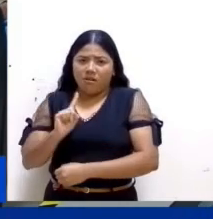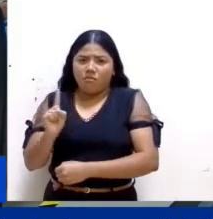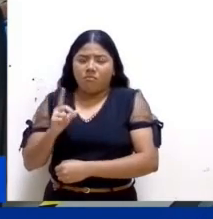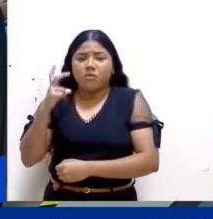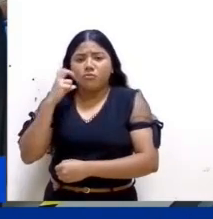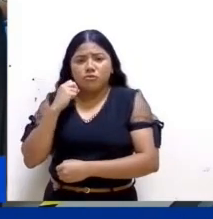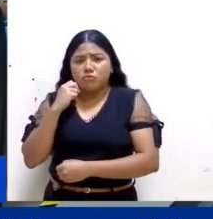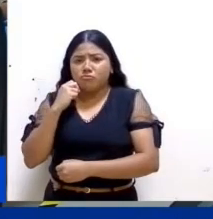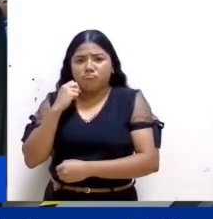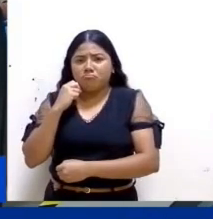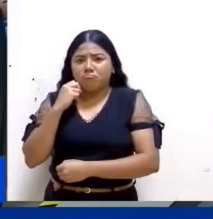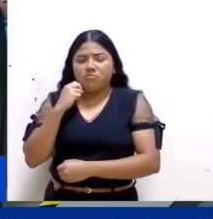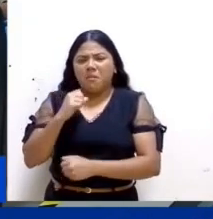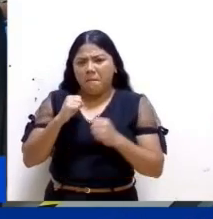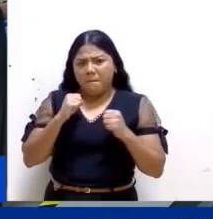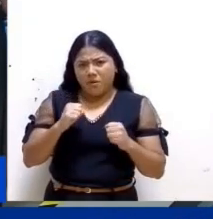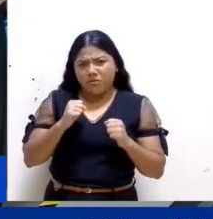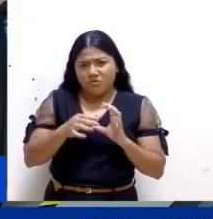Pode?